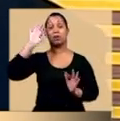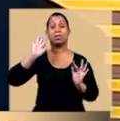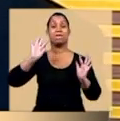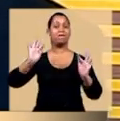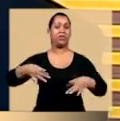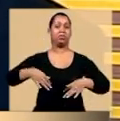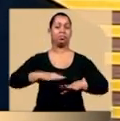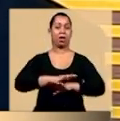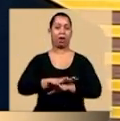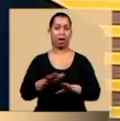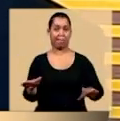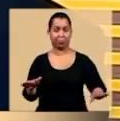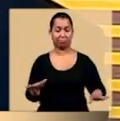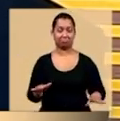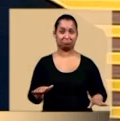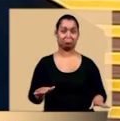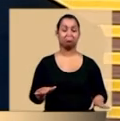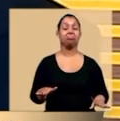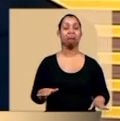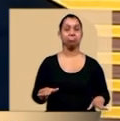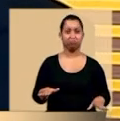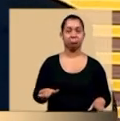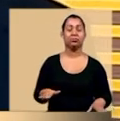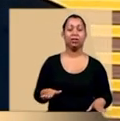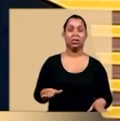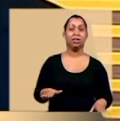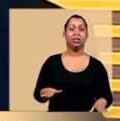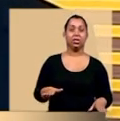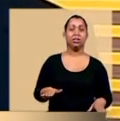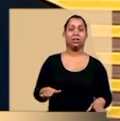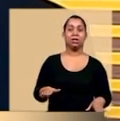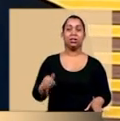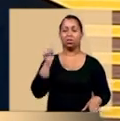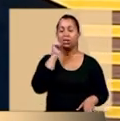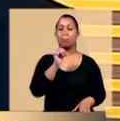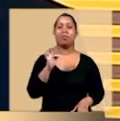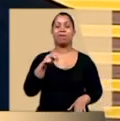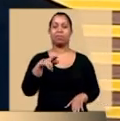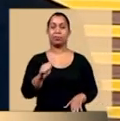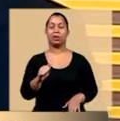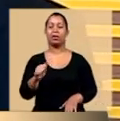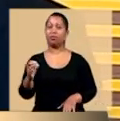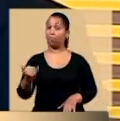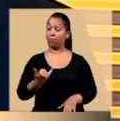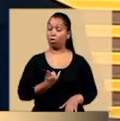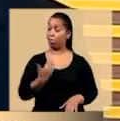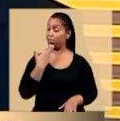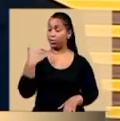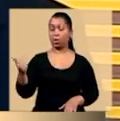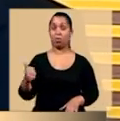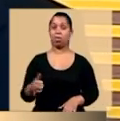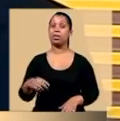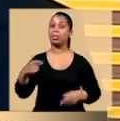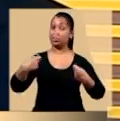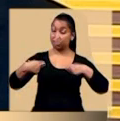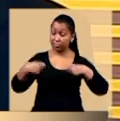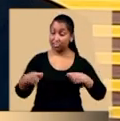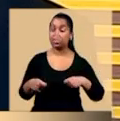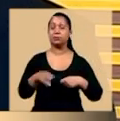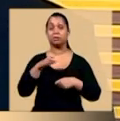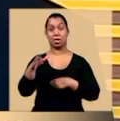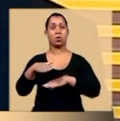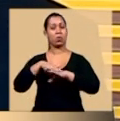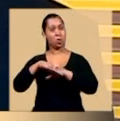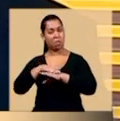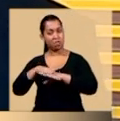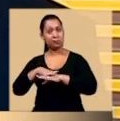aquilo cesse no primeiro momento. Se essa for a ideia, o caminho, essa via que a Fabiana sugeriu é a melhor de todas. Perfeito. Então,